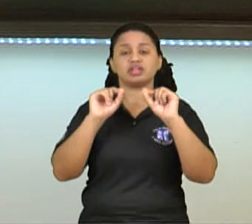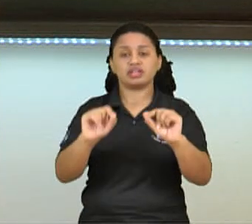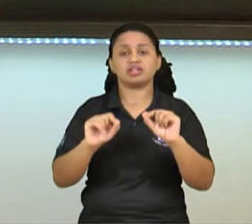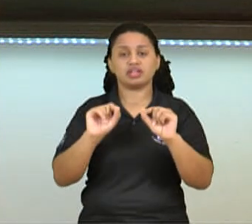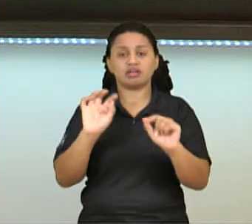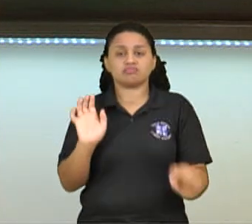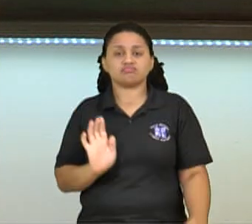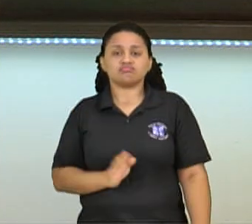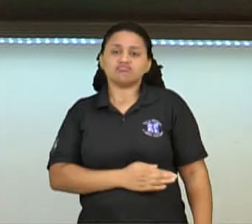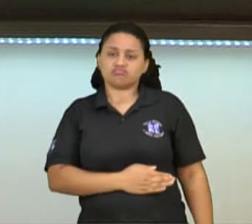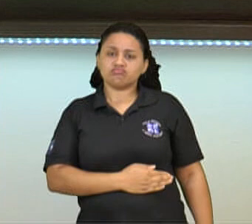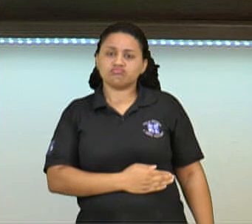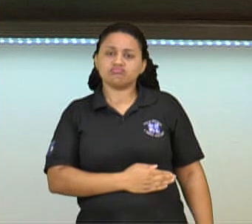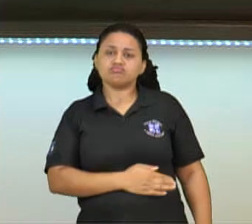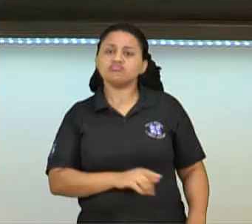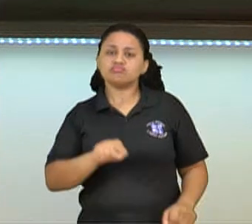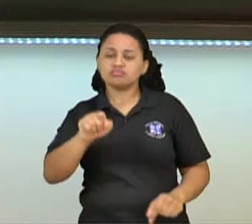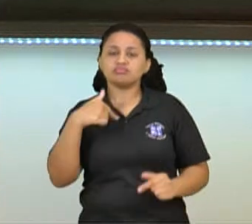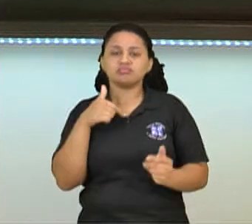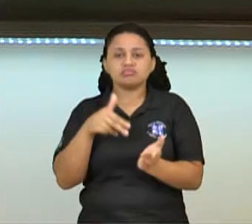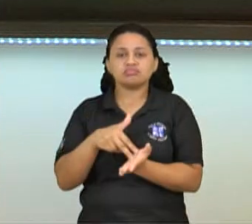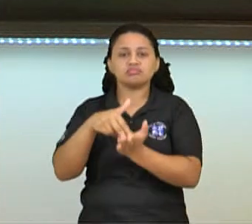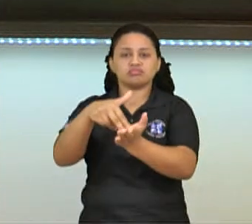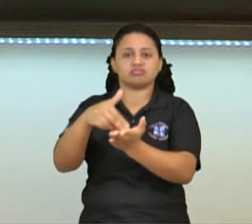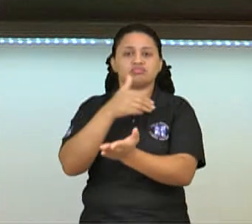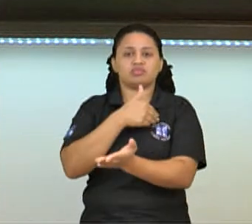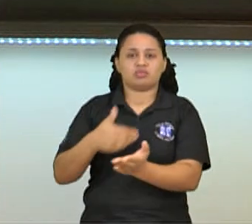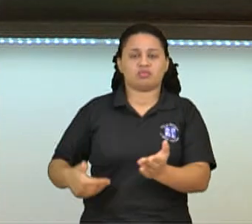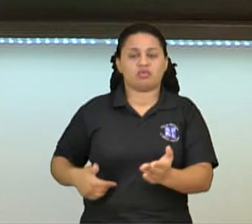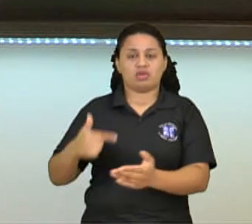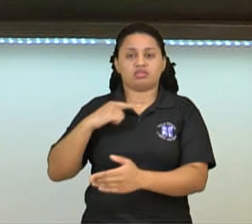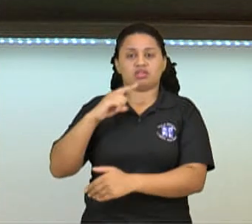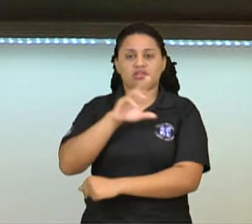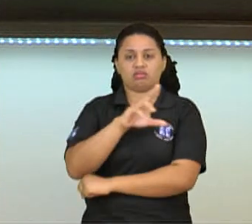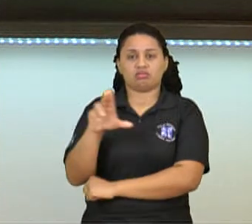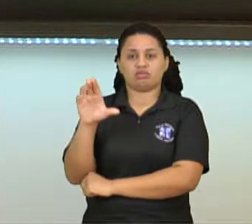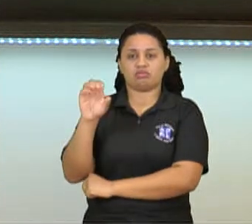de Napoleão Bonaparte, e vai se chamar o